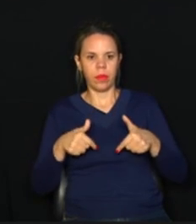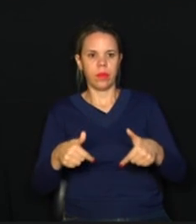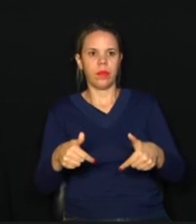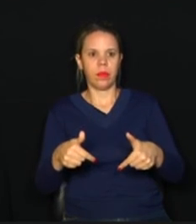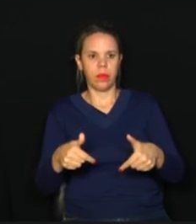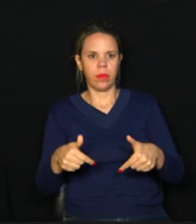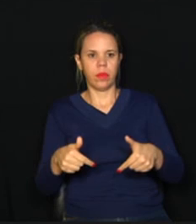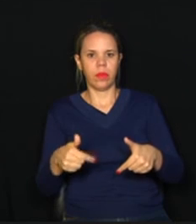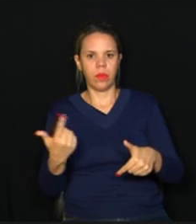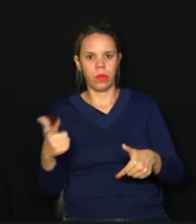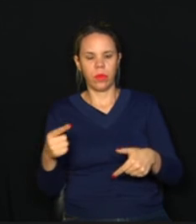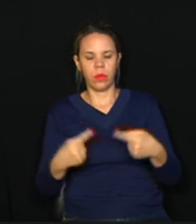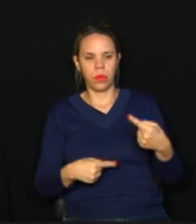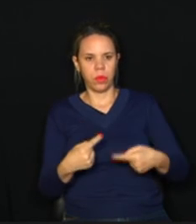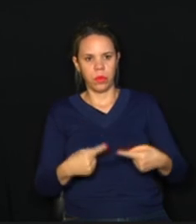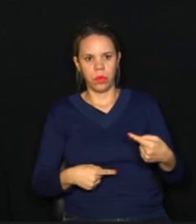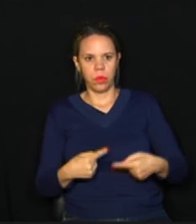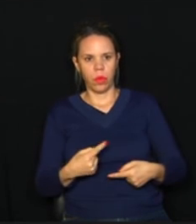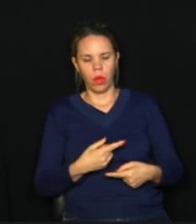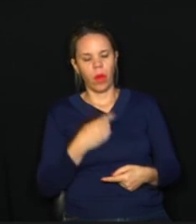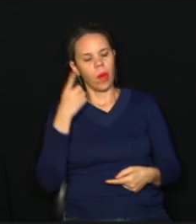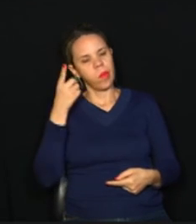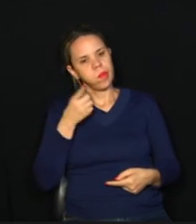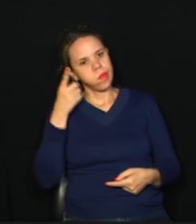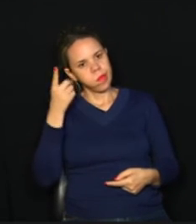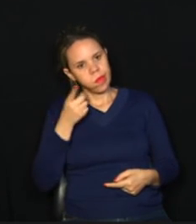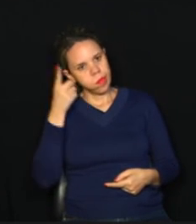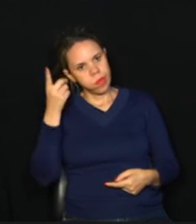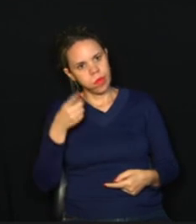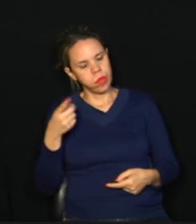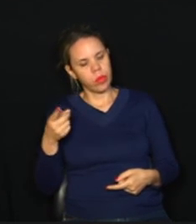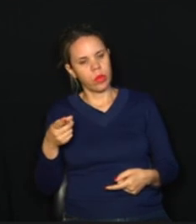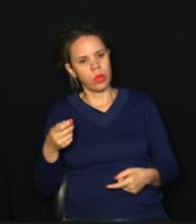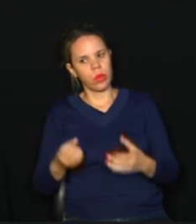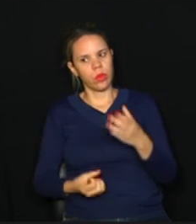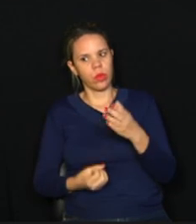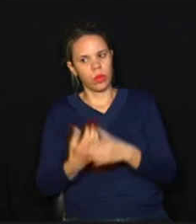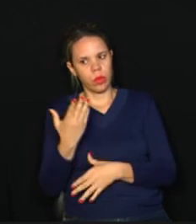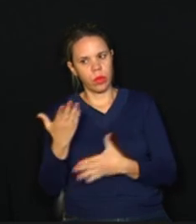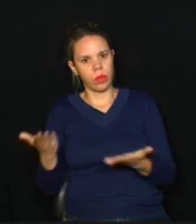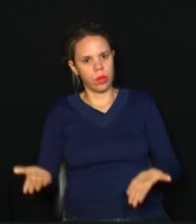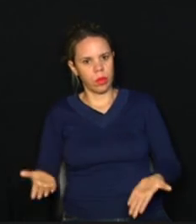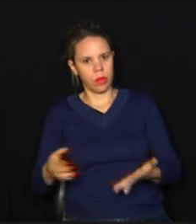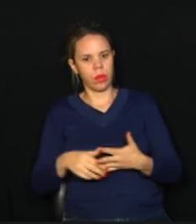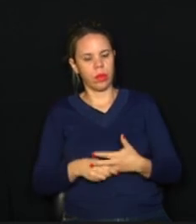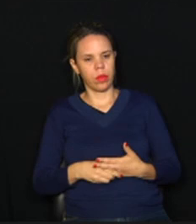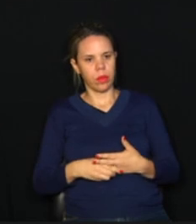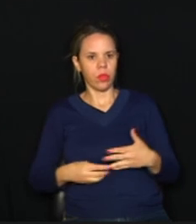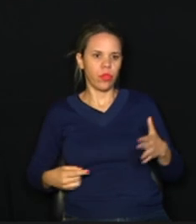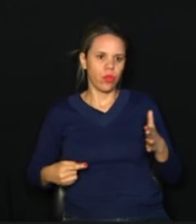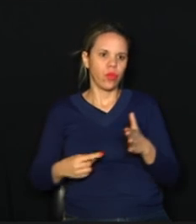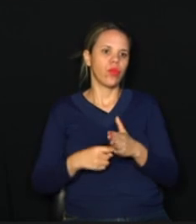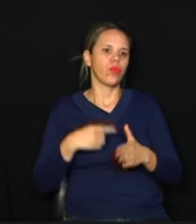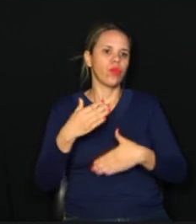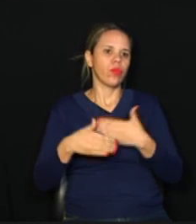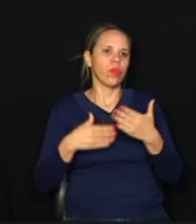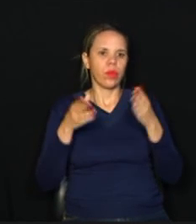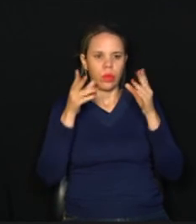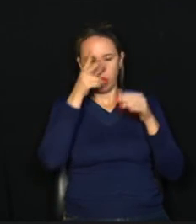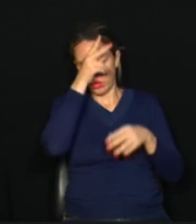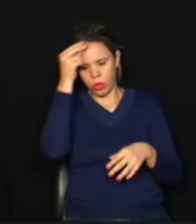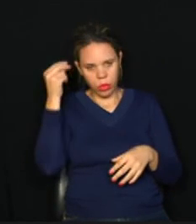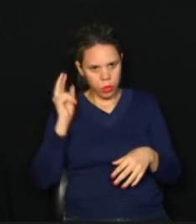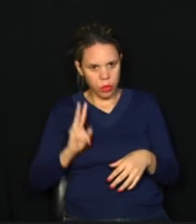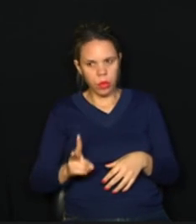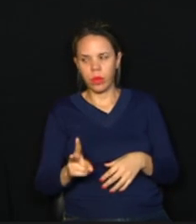procurando outros políticos, deputados. A gente tem que ir criando essa denúncia cada vez mais pública, tornando ela cada